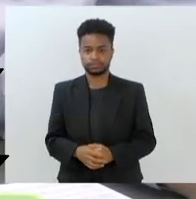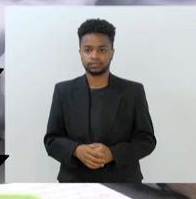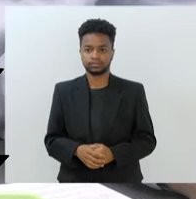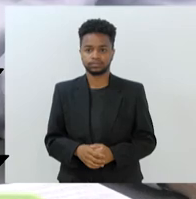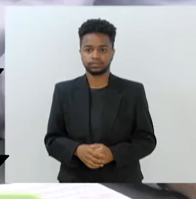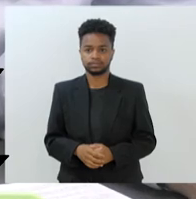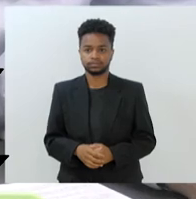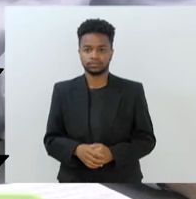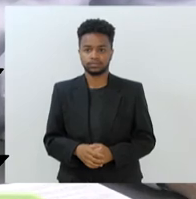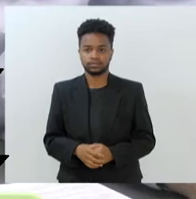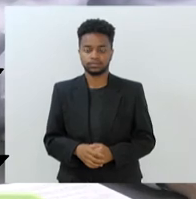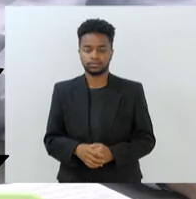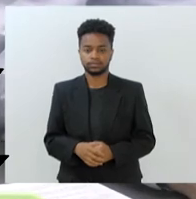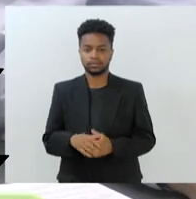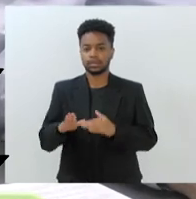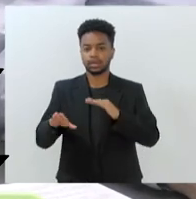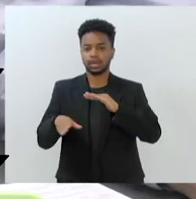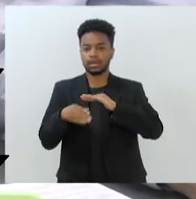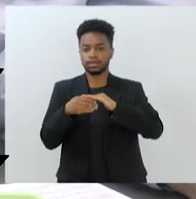é